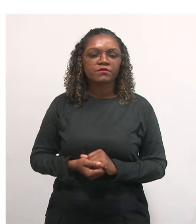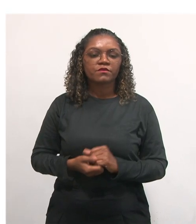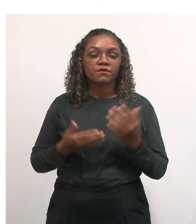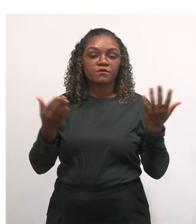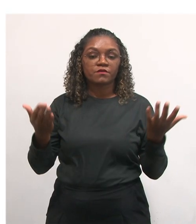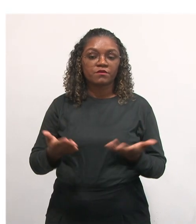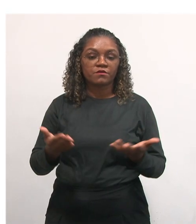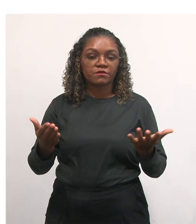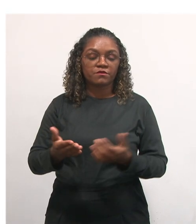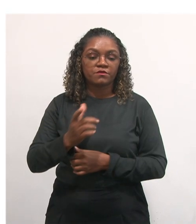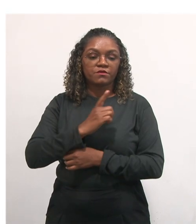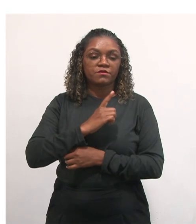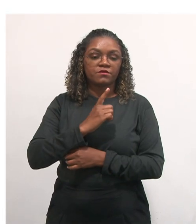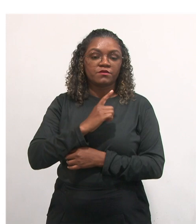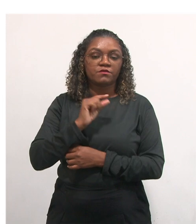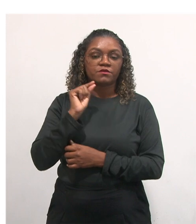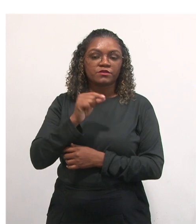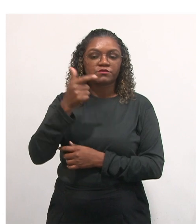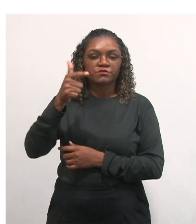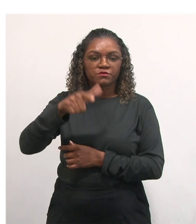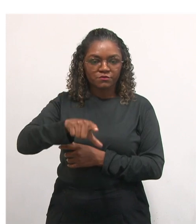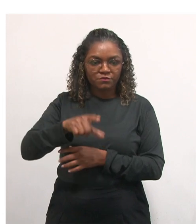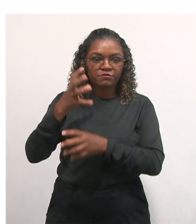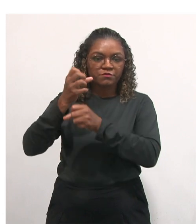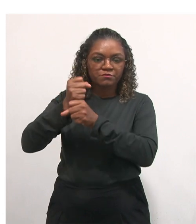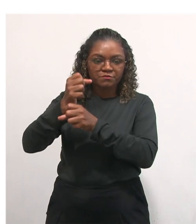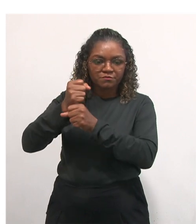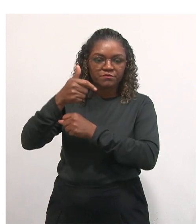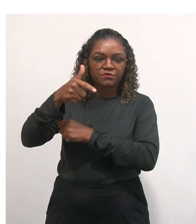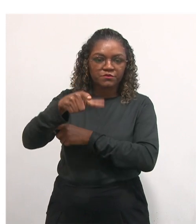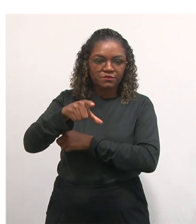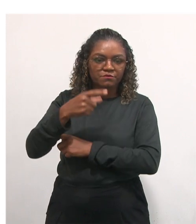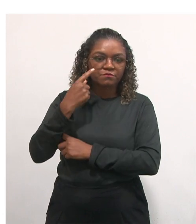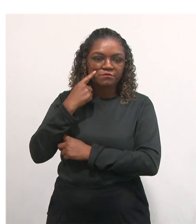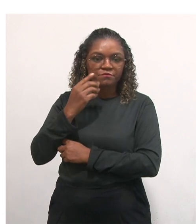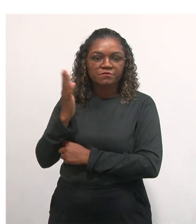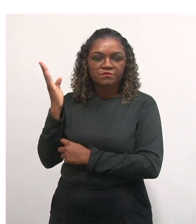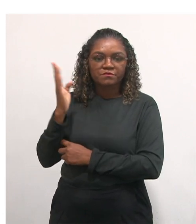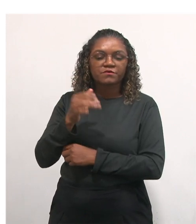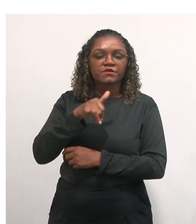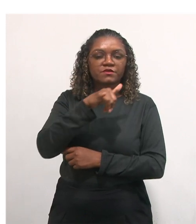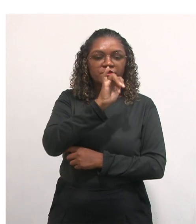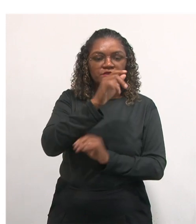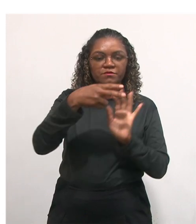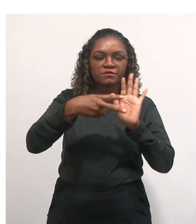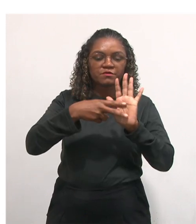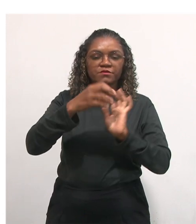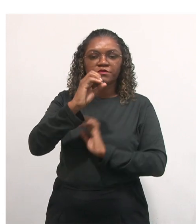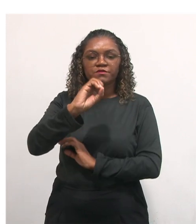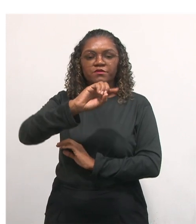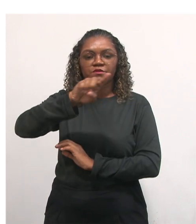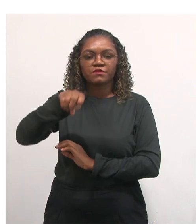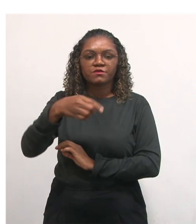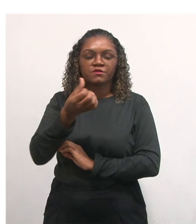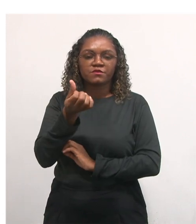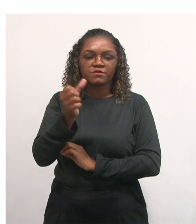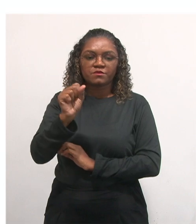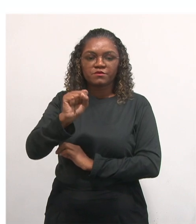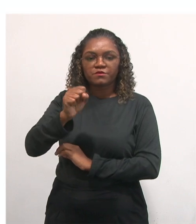temos novamente na equação, que é essa aqui, y igual a 0,68x